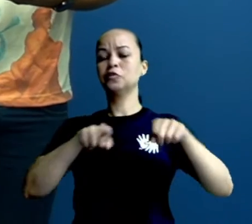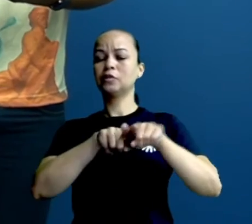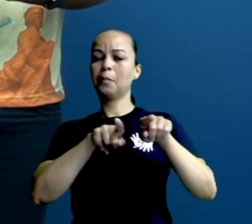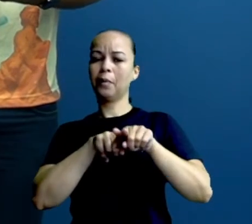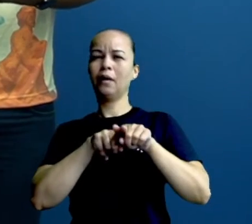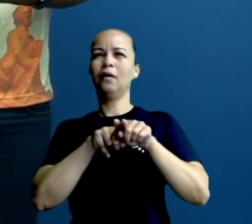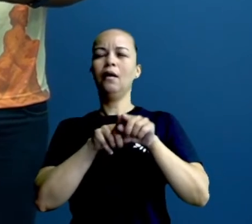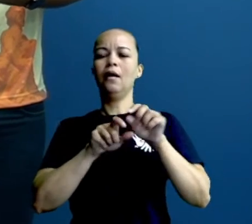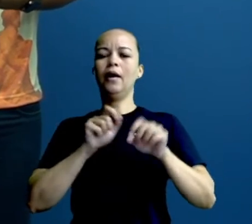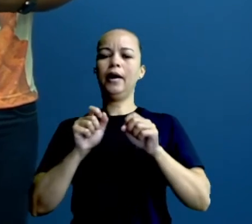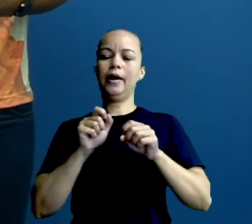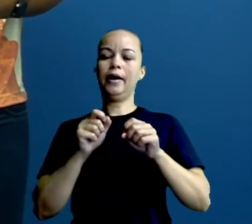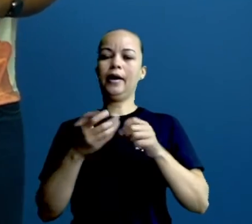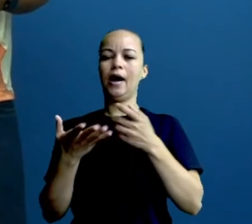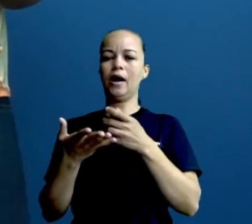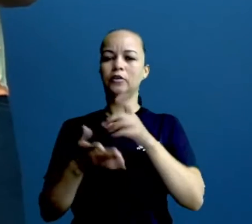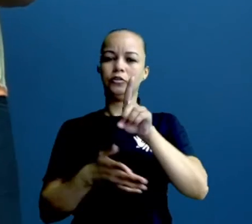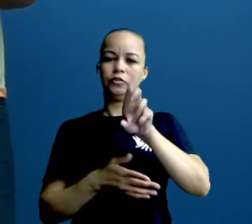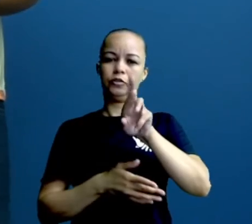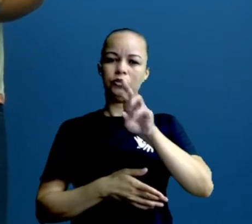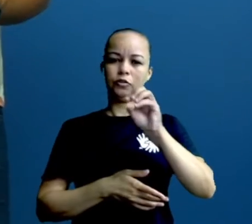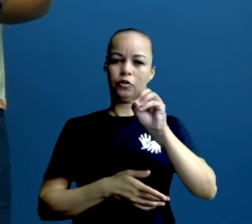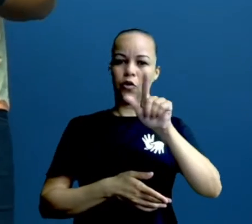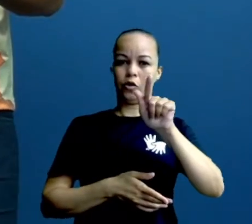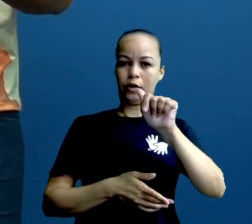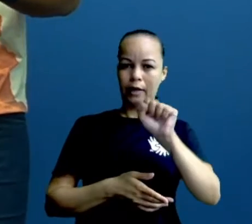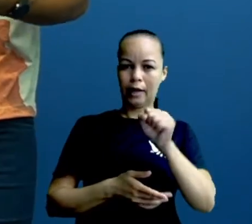aquelas drogas que são chamadas de drogas